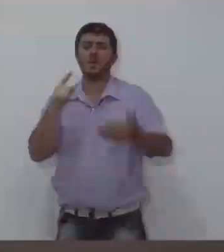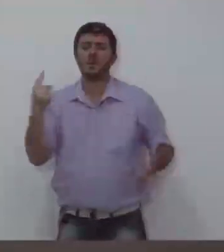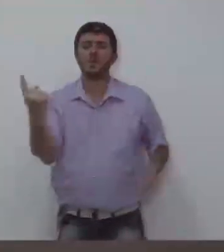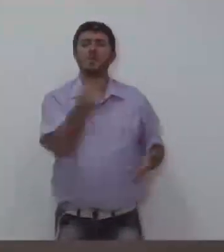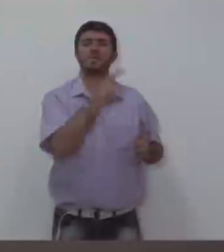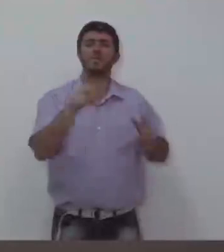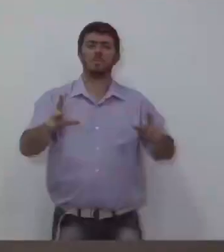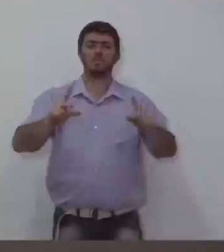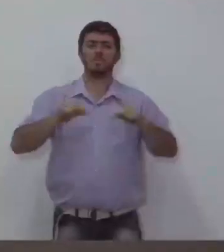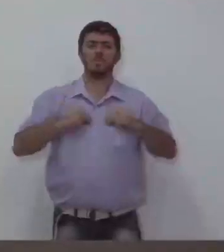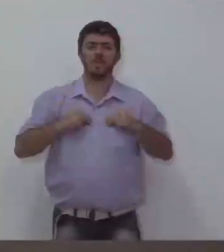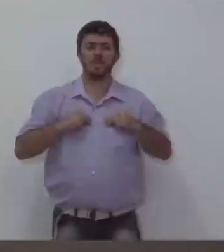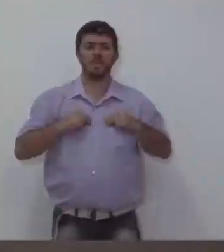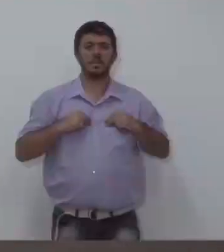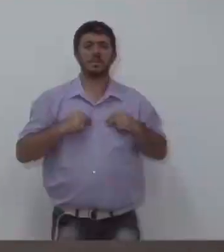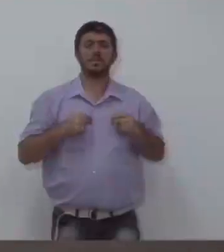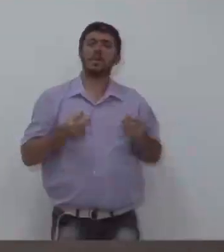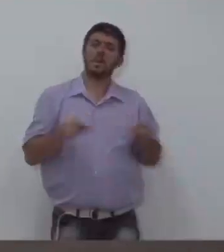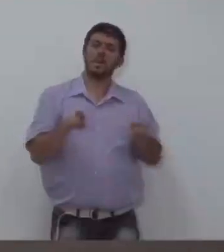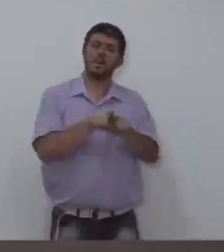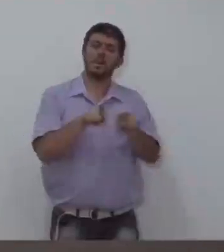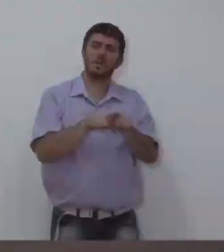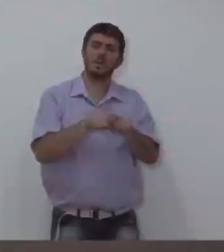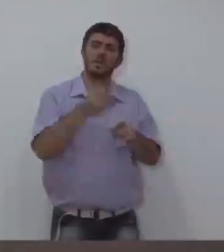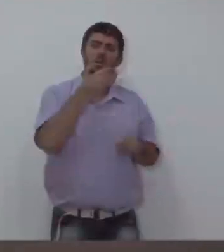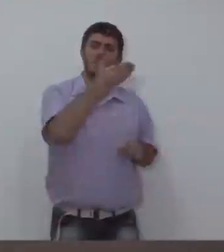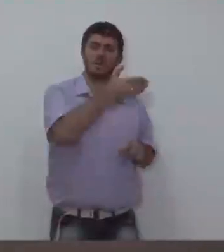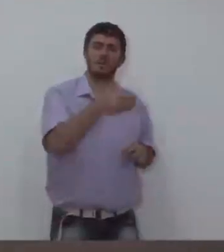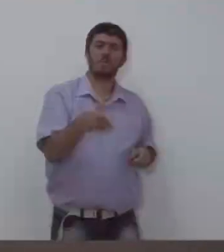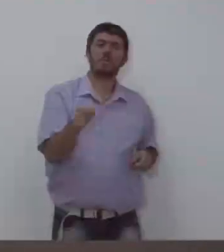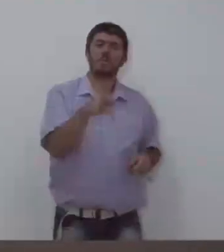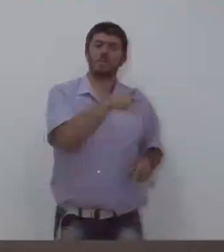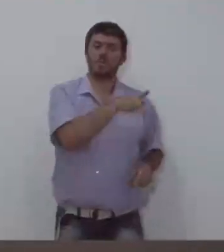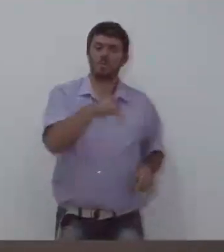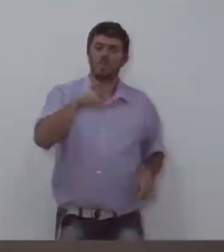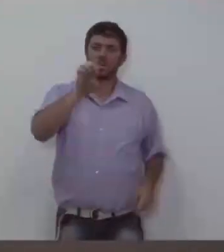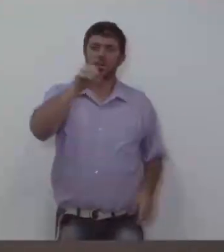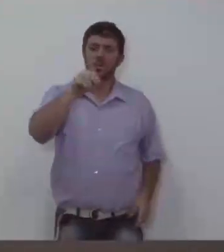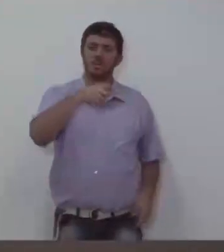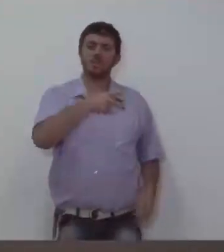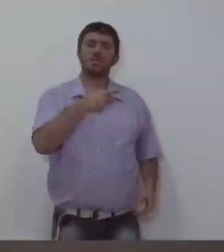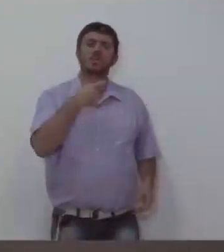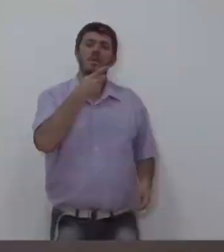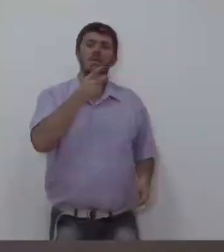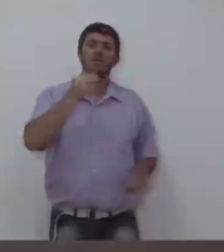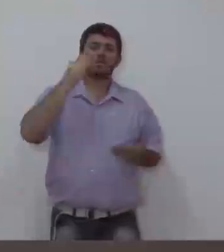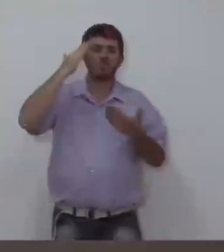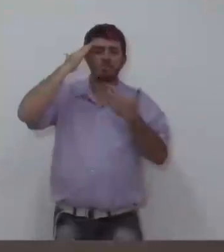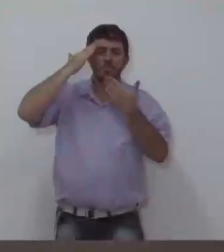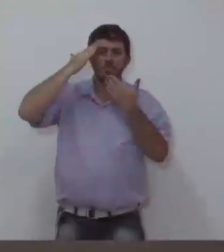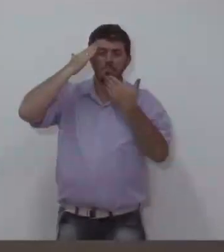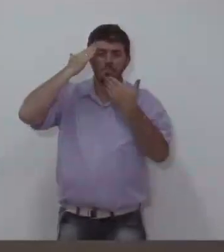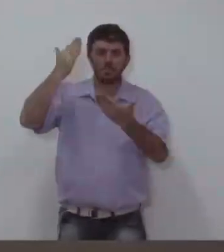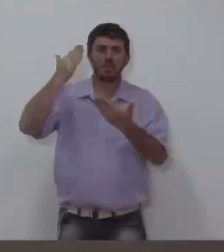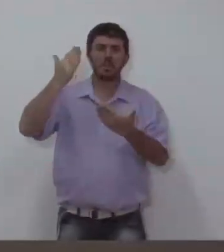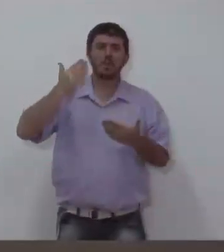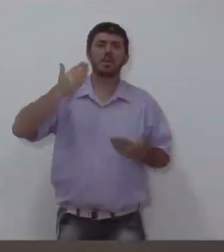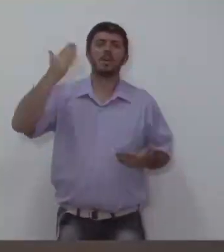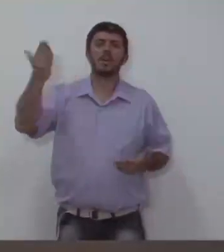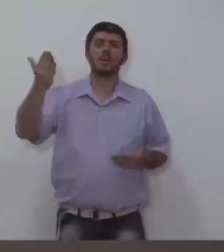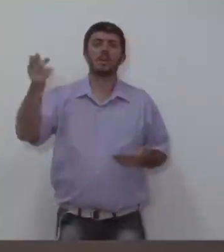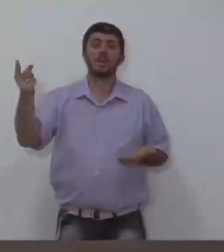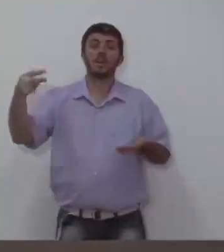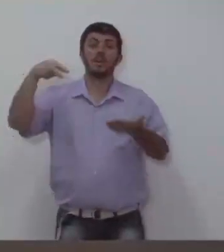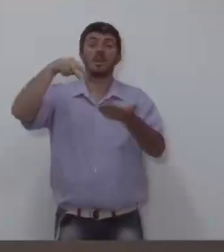Excelência por permitir que o seu Odir Magalhães pudesse trazer para nós a miniatura do prédio da Câmara Municipal